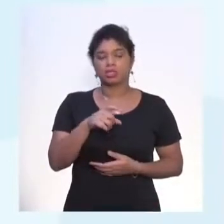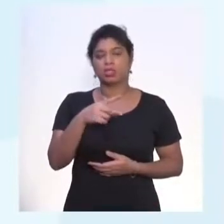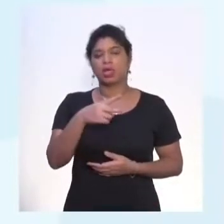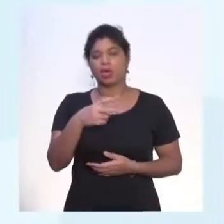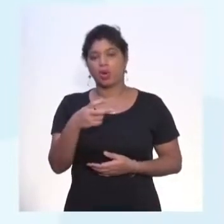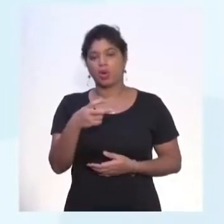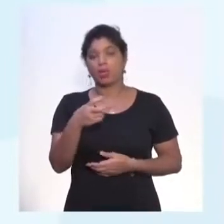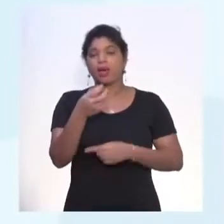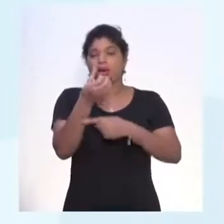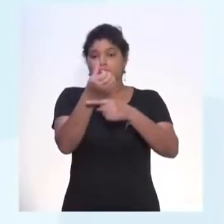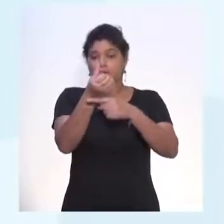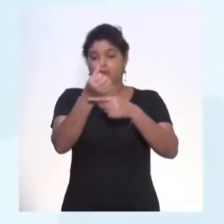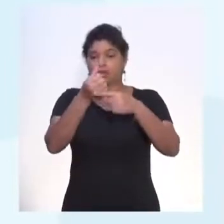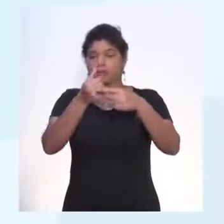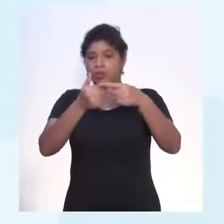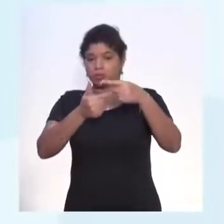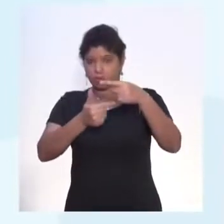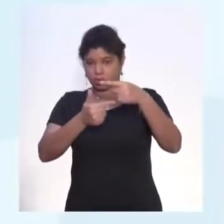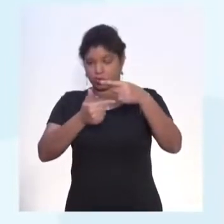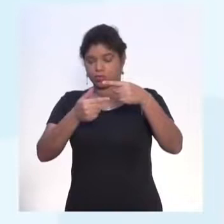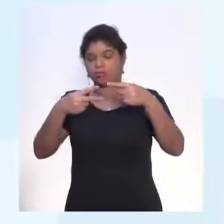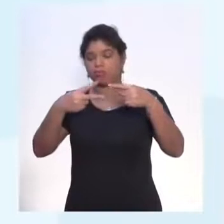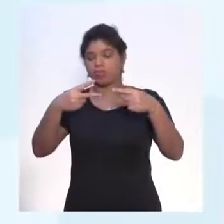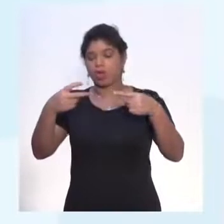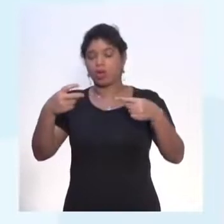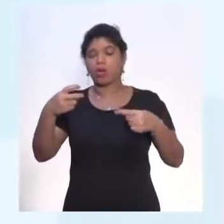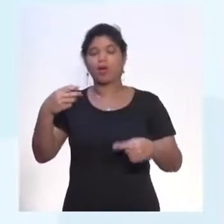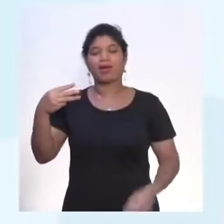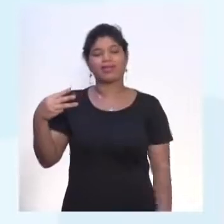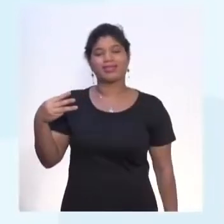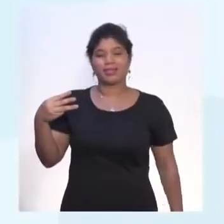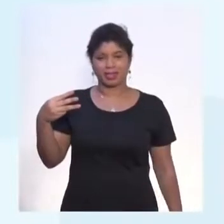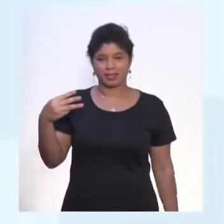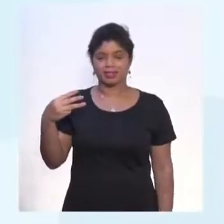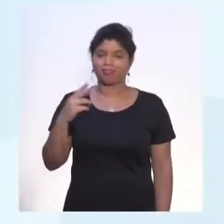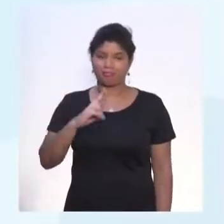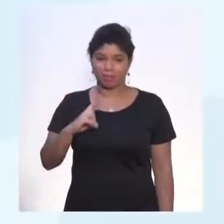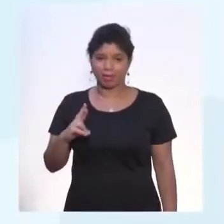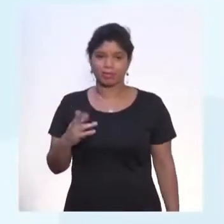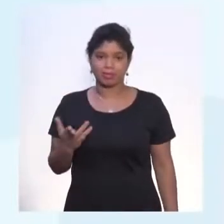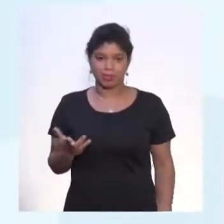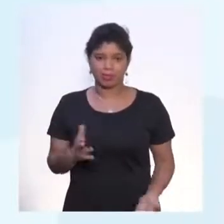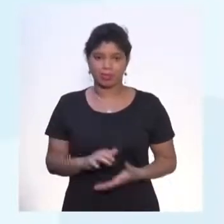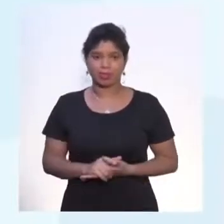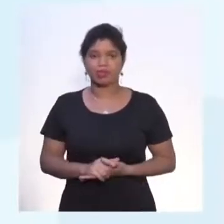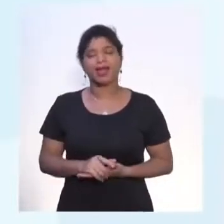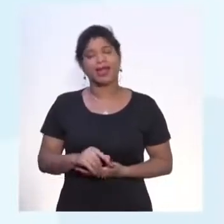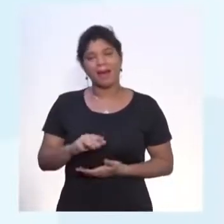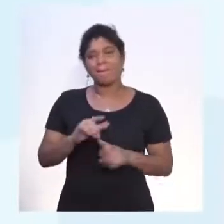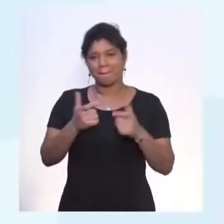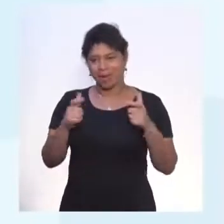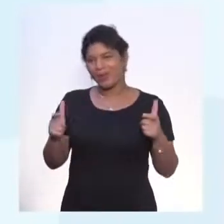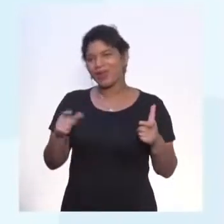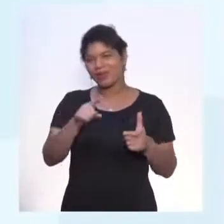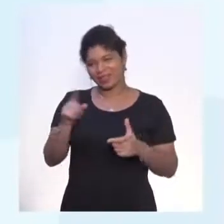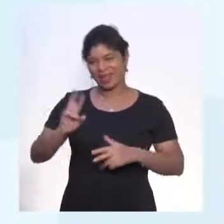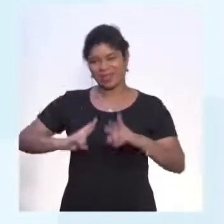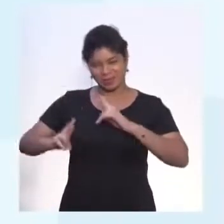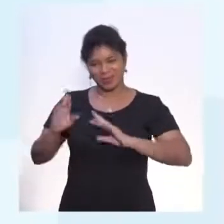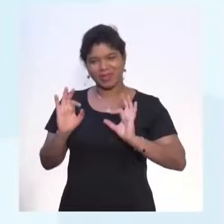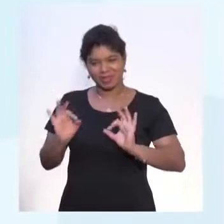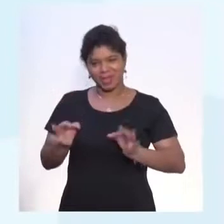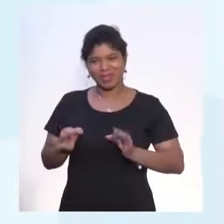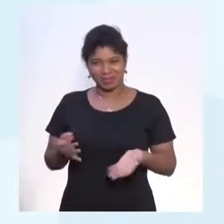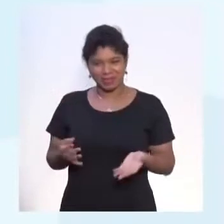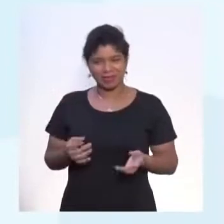dividir esse 6. Então, 6 dividido por 2 é 3, como muitos aí, ó, como todo mundo colocou, Sim.